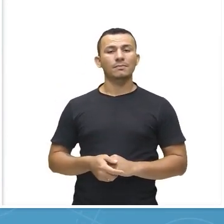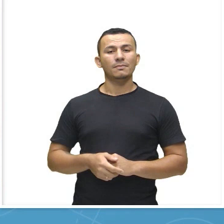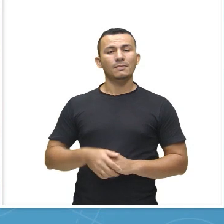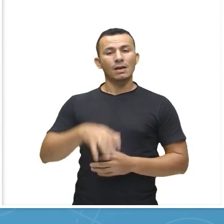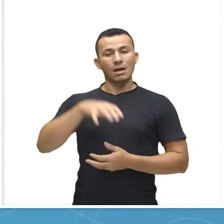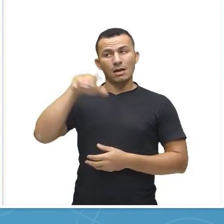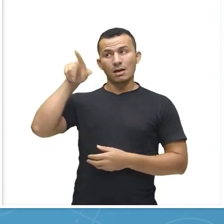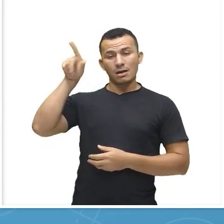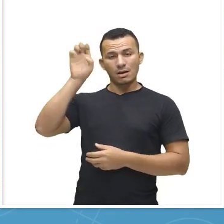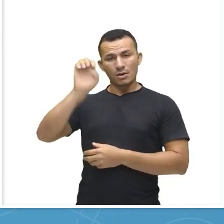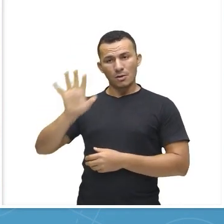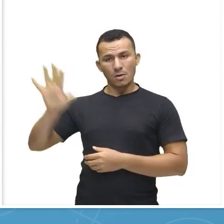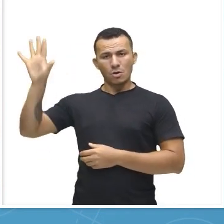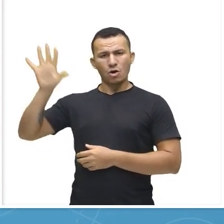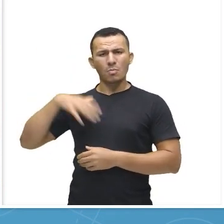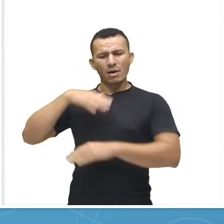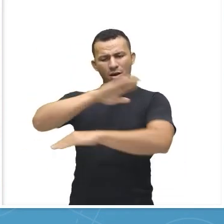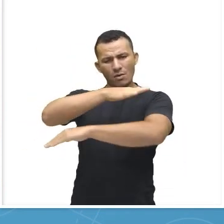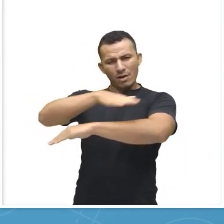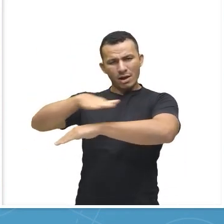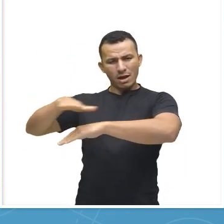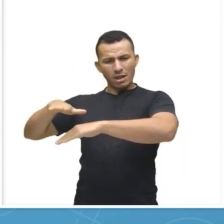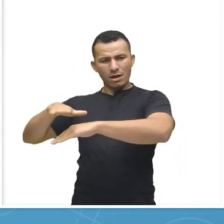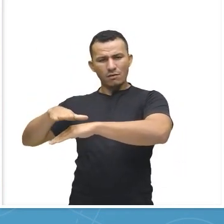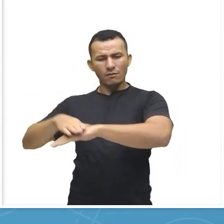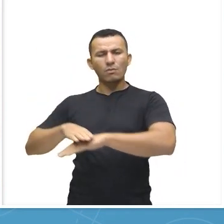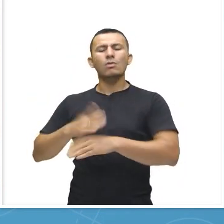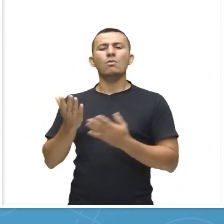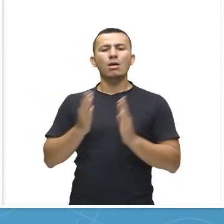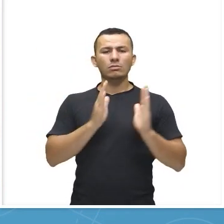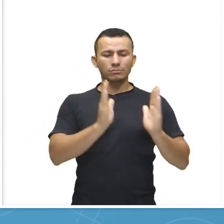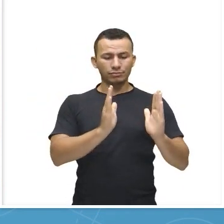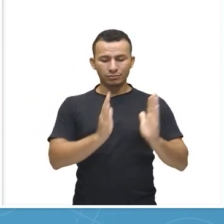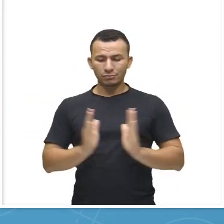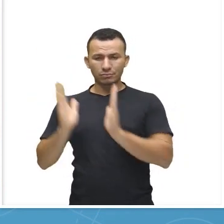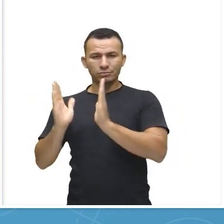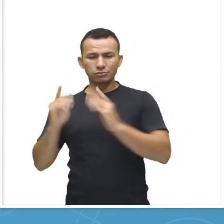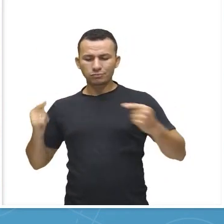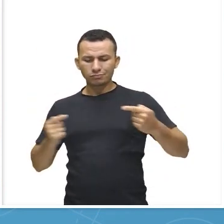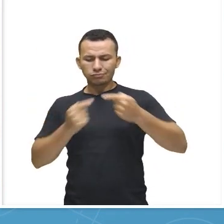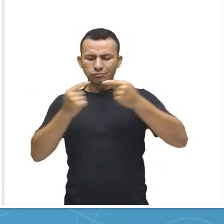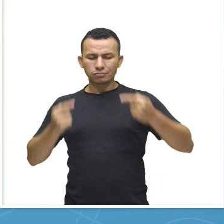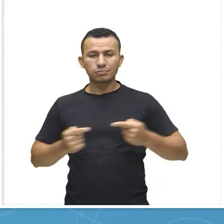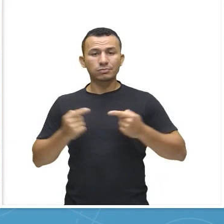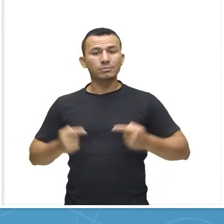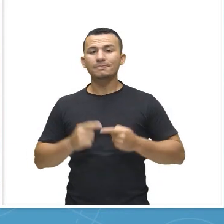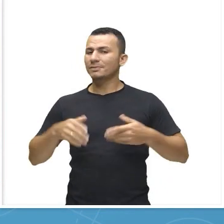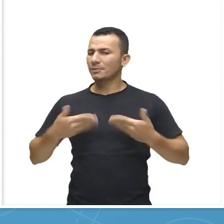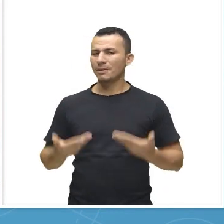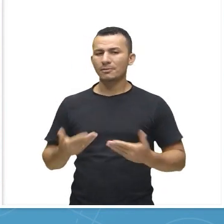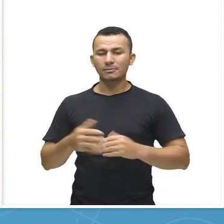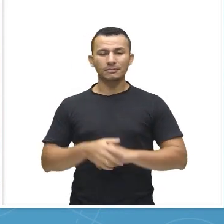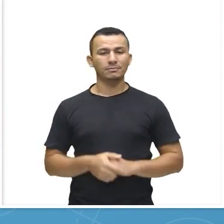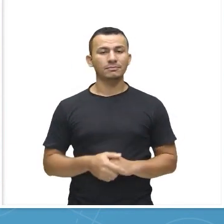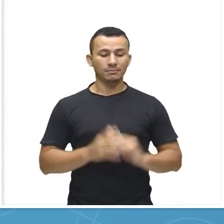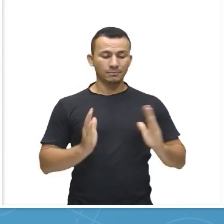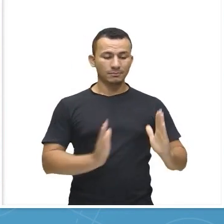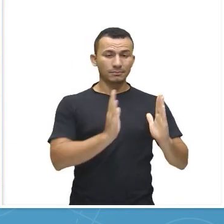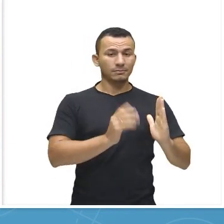europeu, enumere corretamente a segunda coluna de acordo com a primeira. Então, primeiro, vamos ver a primeira